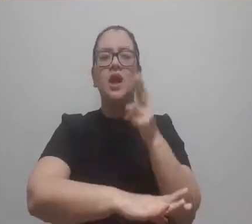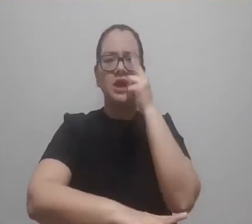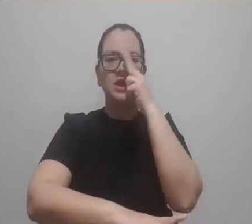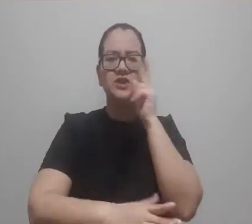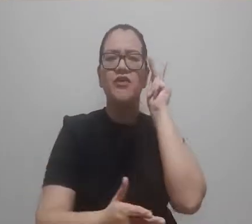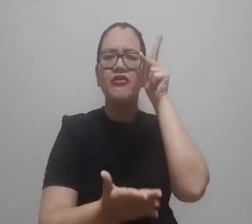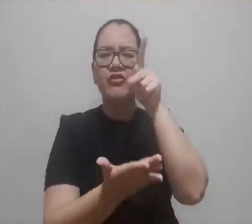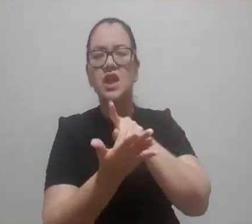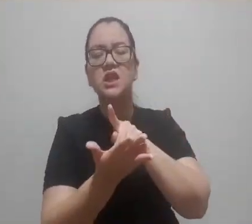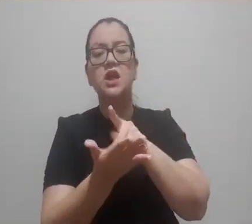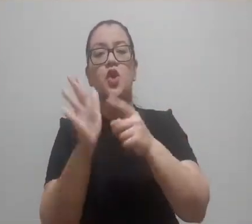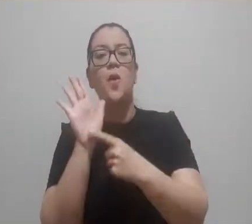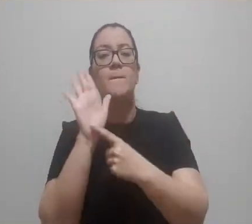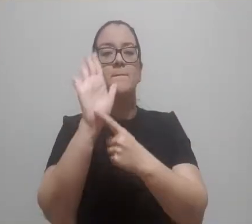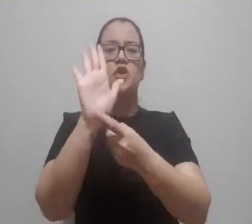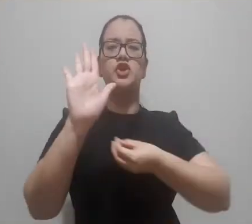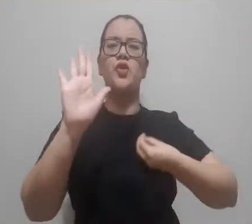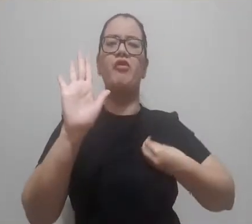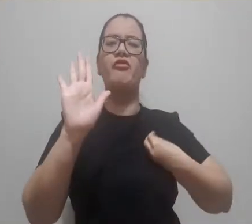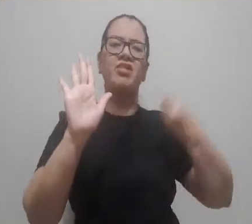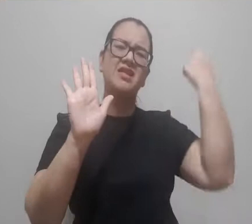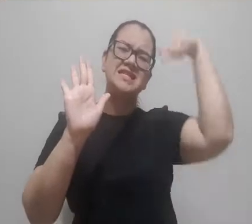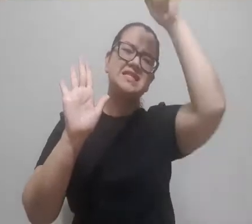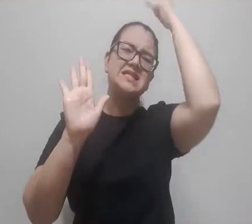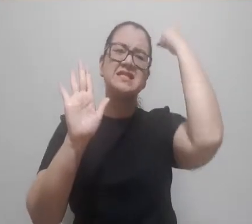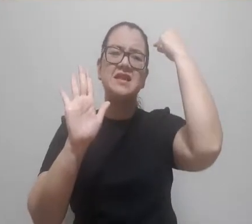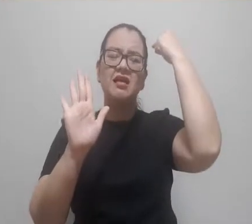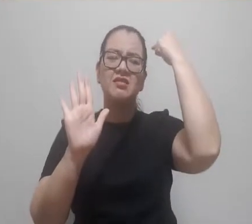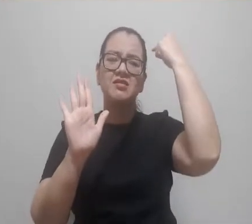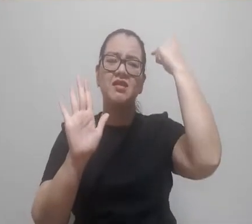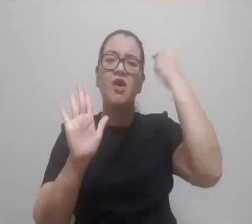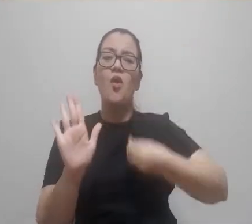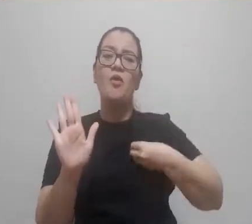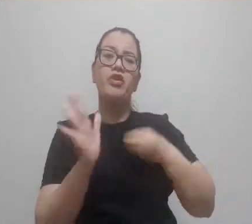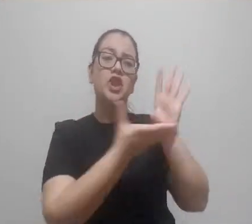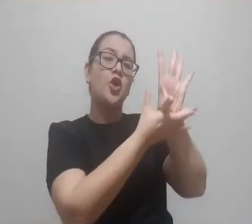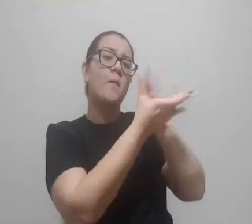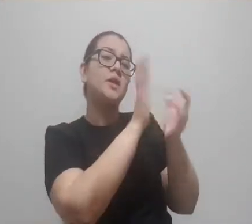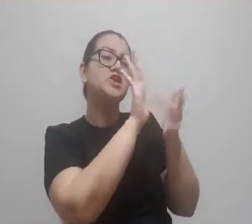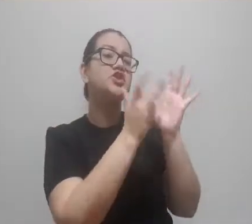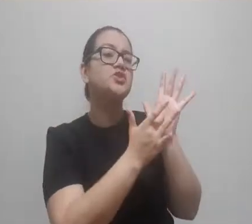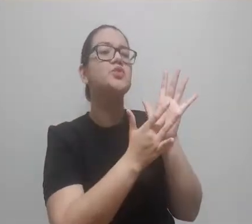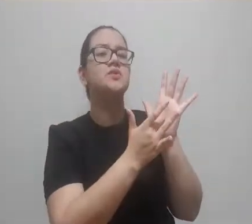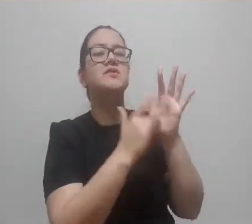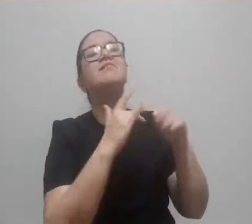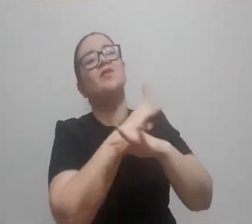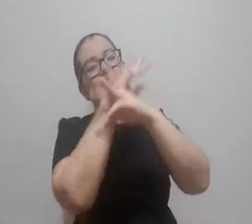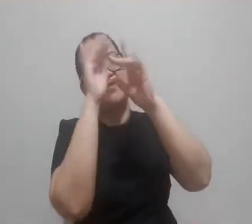demonstra um viver santo, uma vida que se assemelha com Cristo Jesus. Lembrando que o Sermão do Monte, se nós